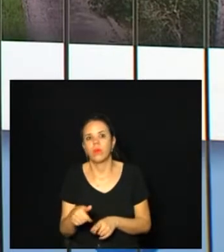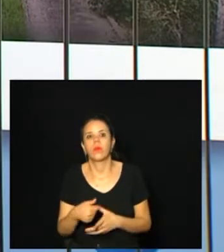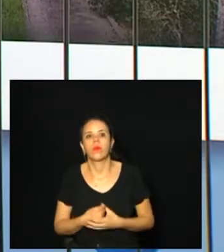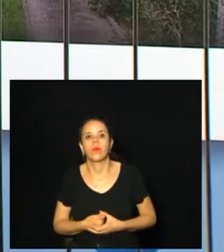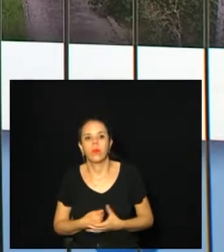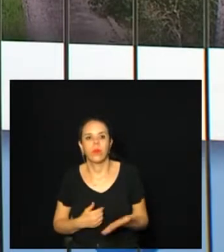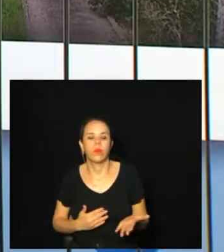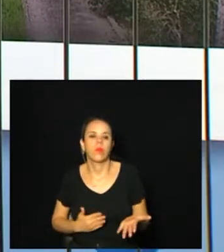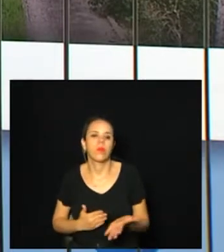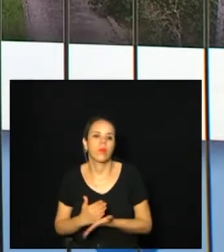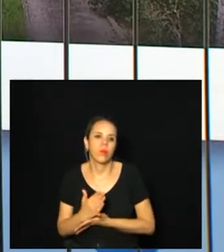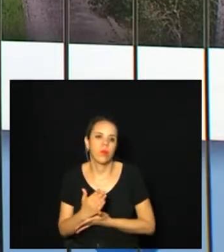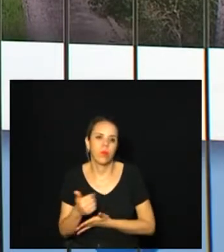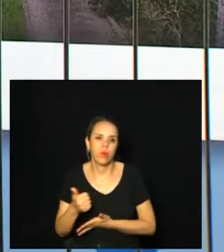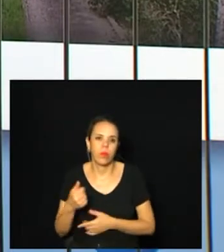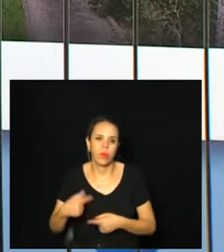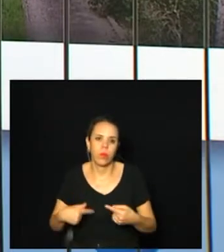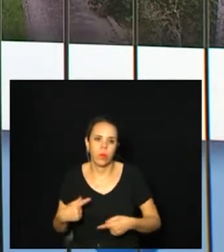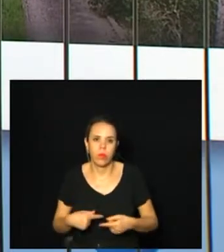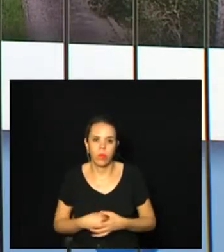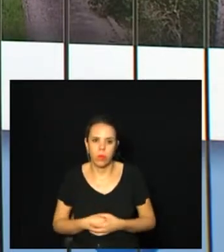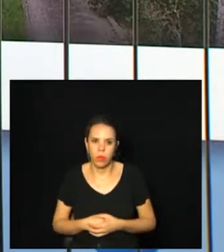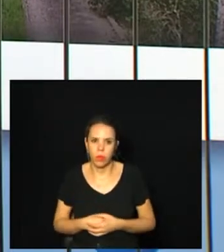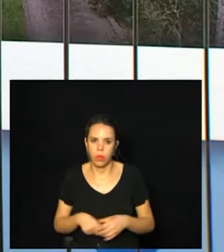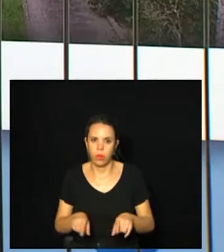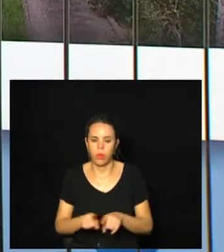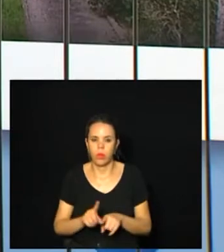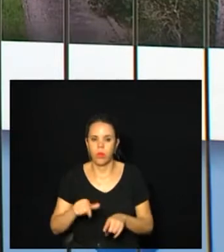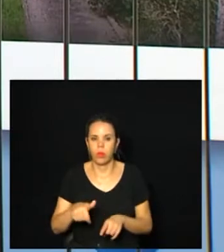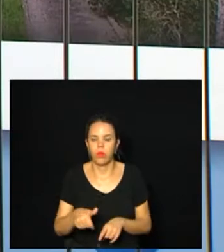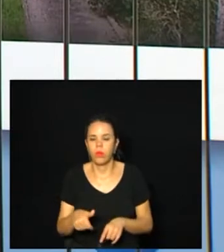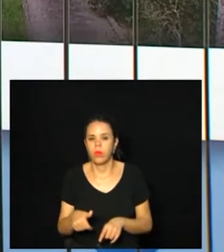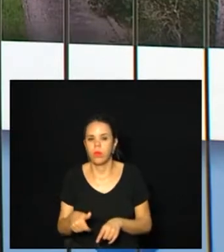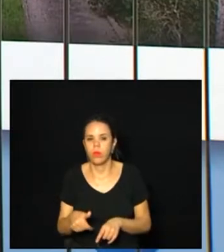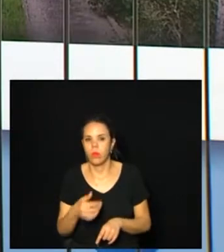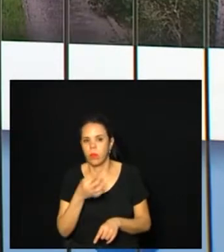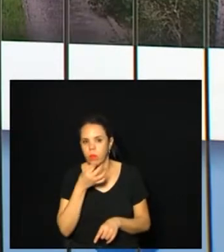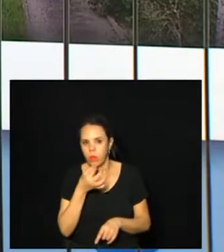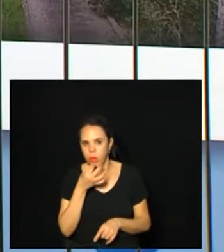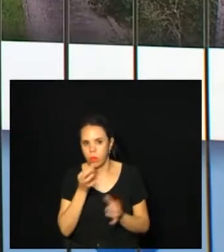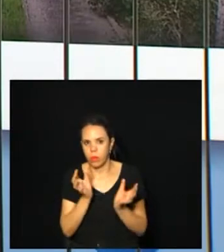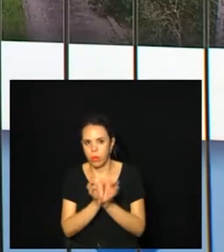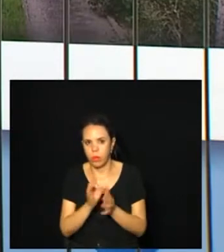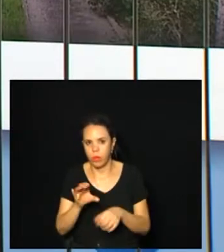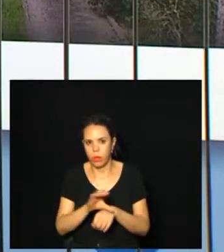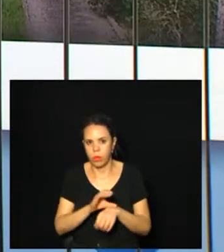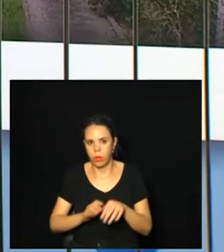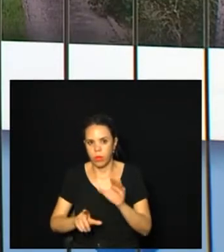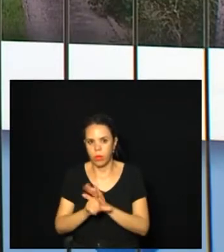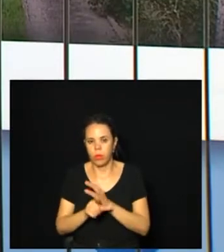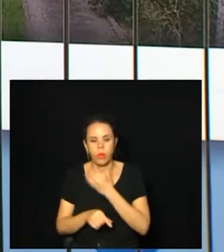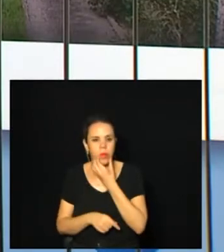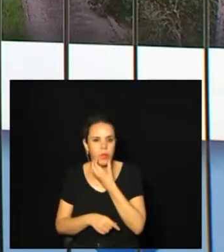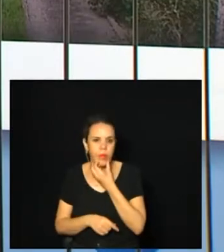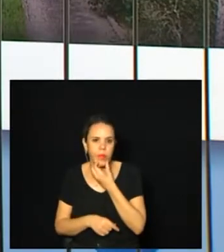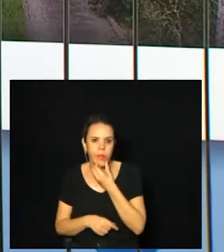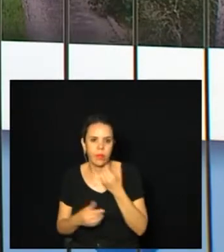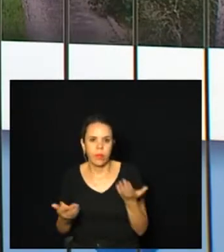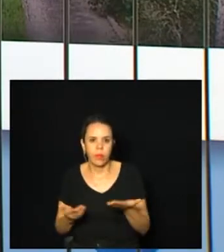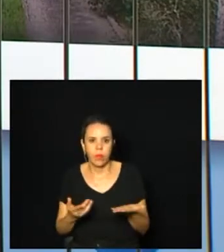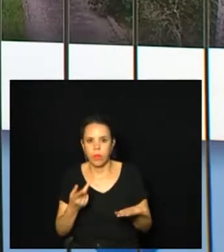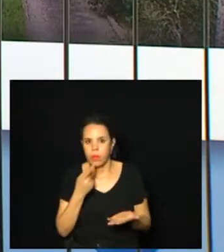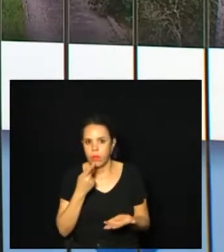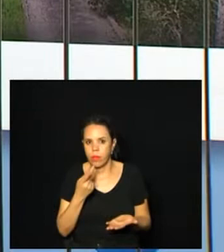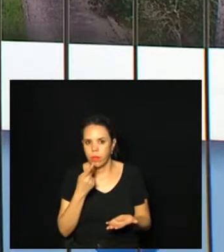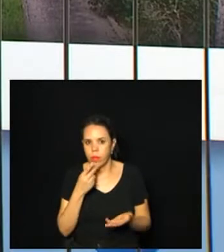serem aprovadas em primeira discussão e também após o parecer da Comissão de Constituição e Legalidade. Agora a gente vai falar